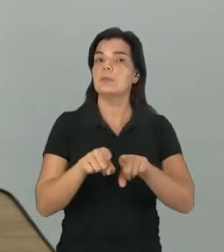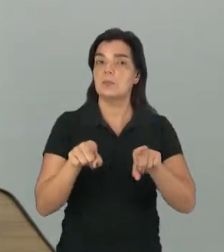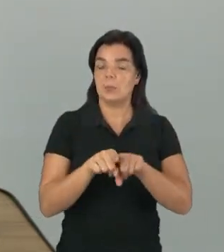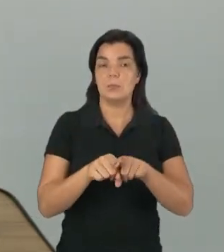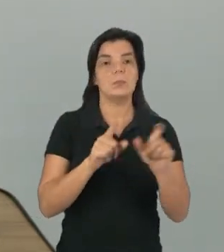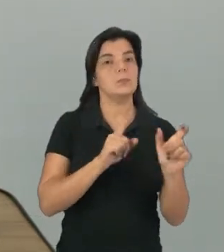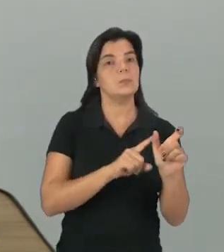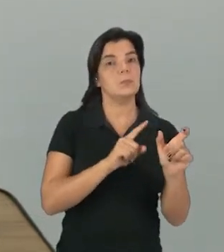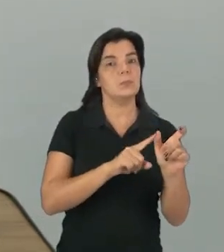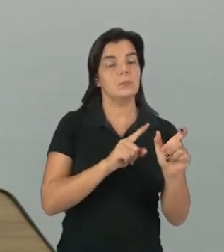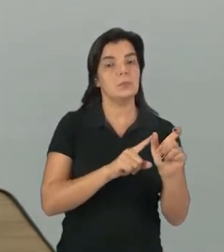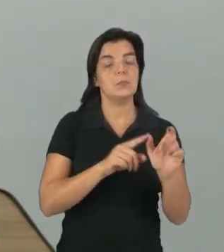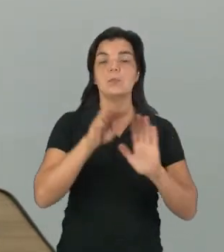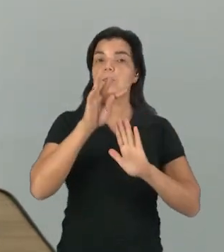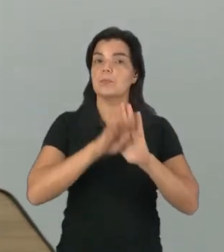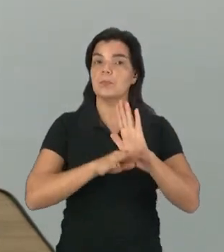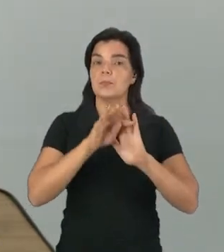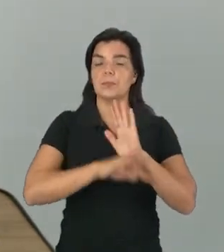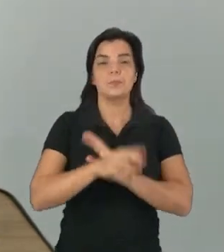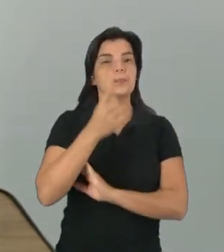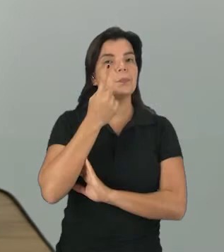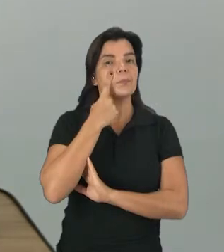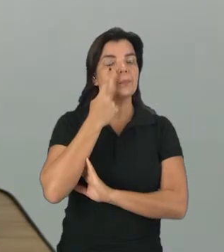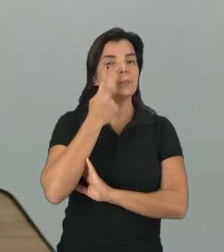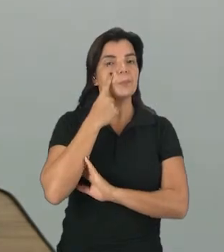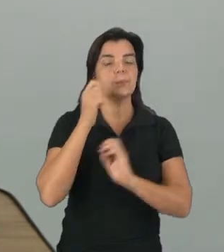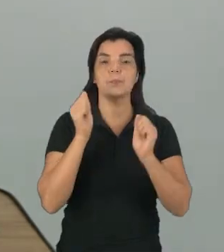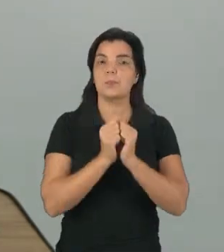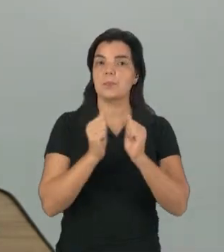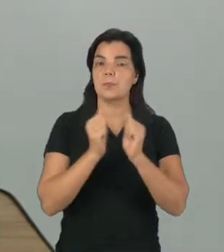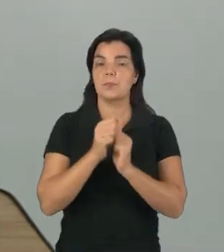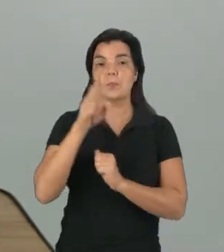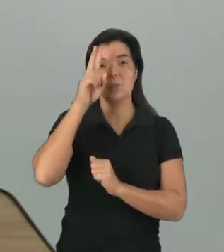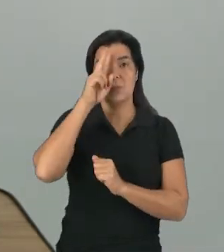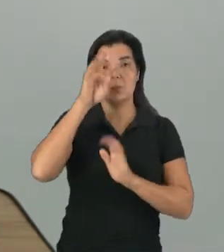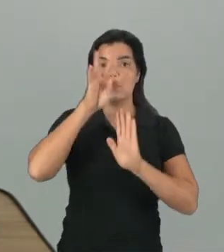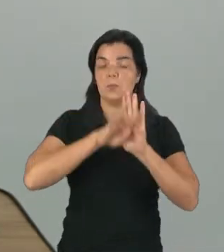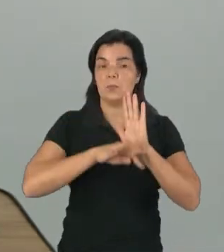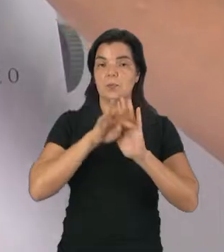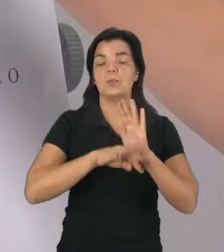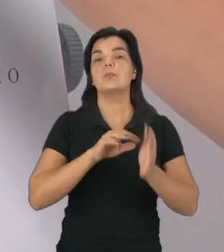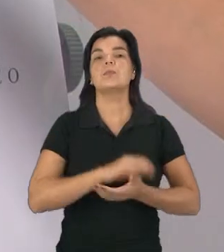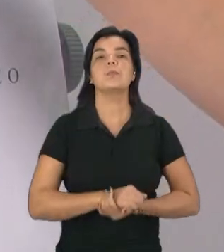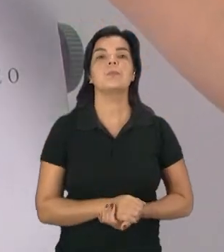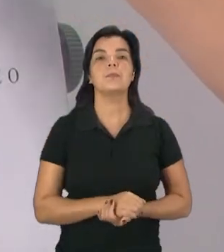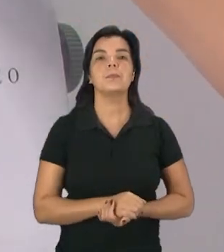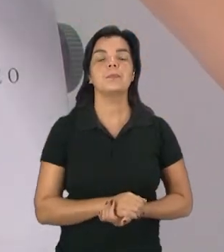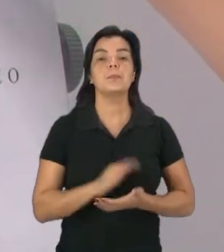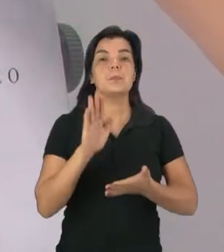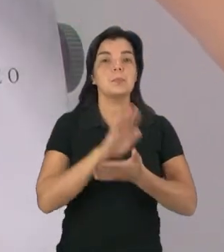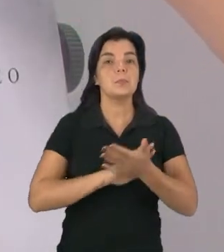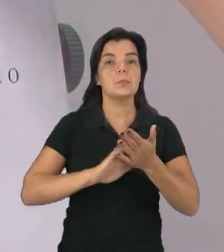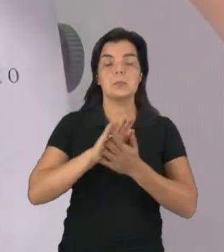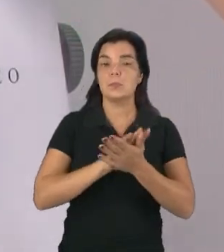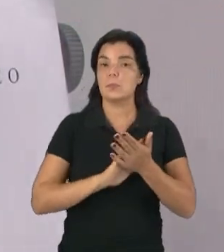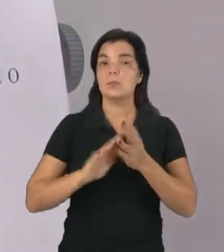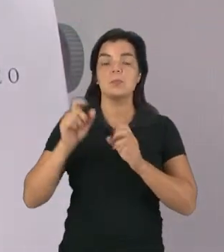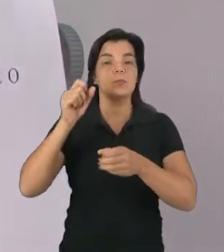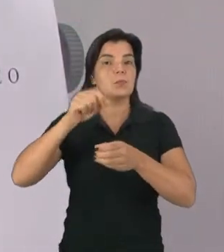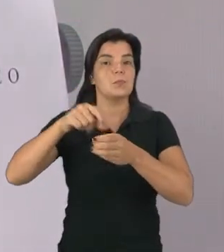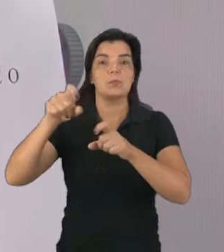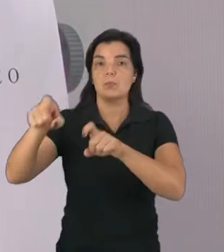dessa palavra nesse textinho aqui. Observem aqui comigo, vamos reler o nosso trecho. Nada de